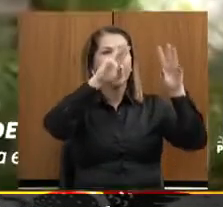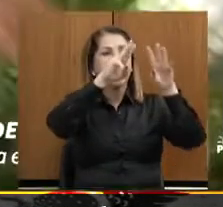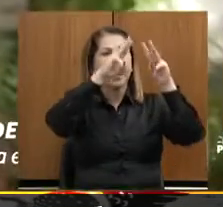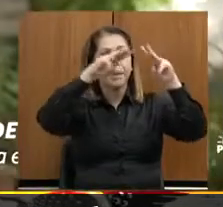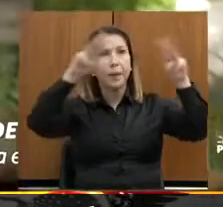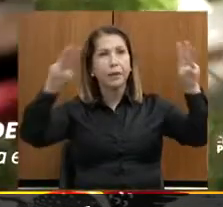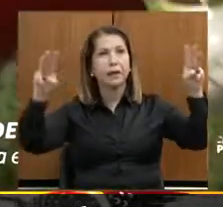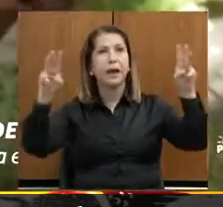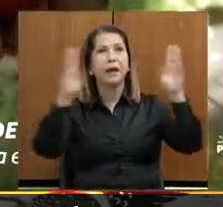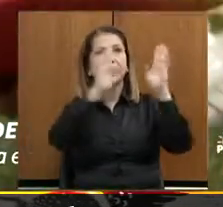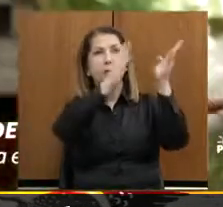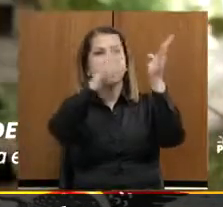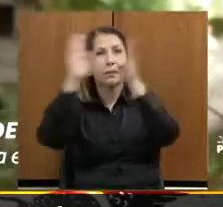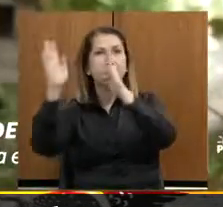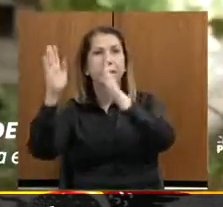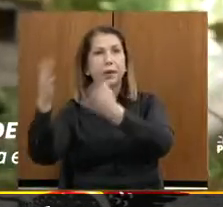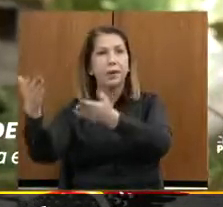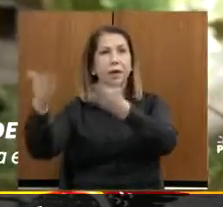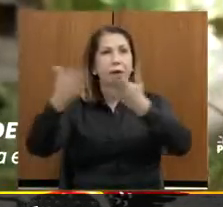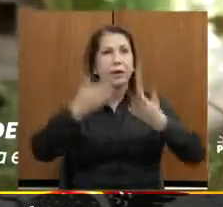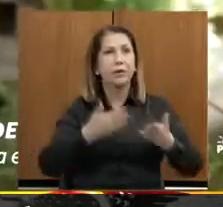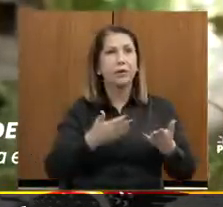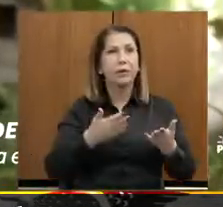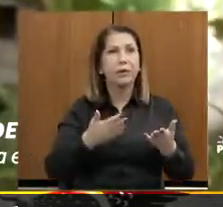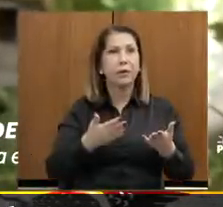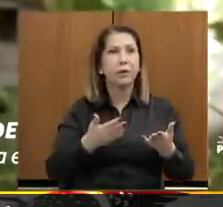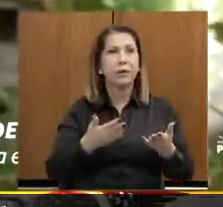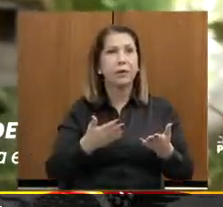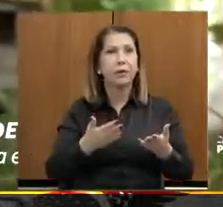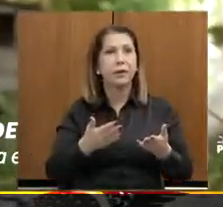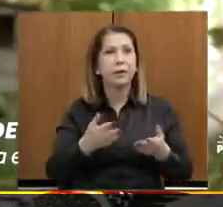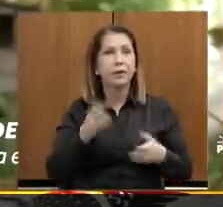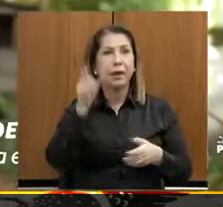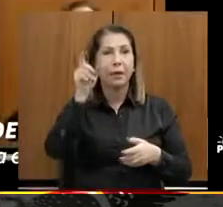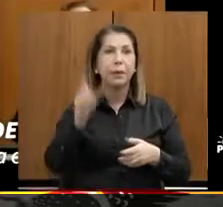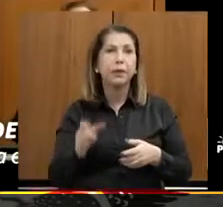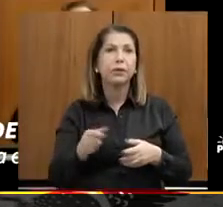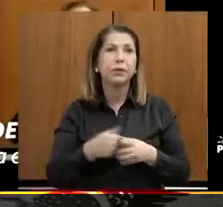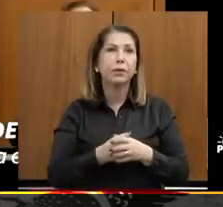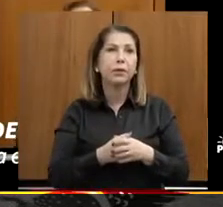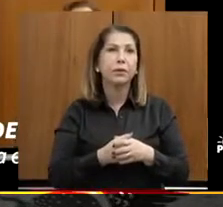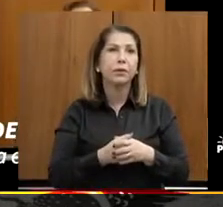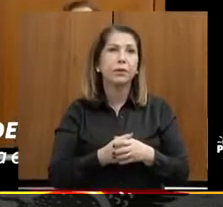exemplo o convidado pela deputada André de Jesus